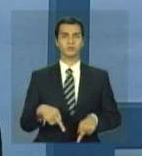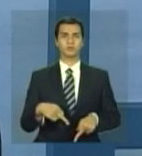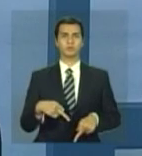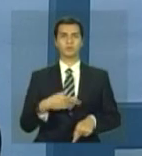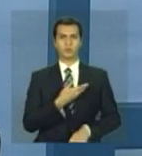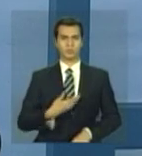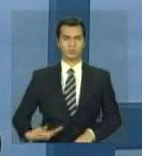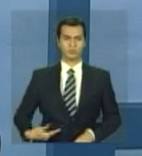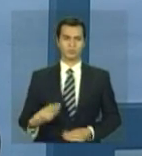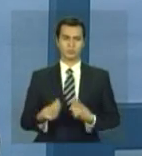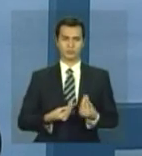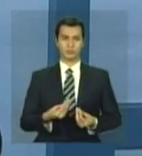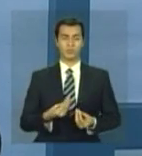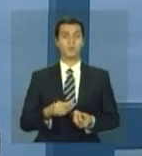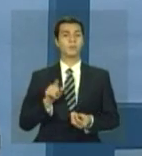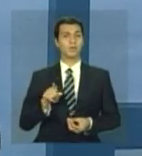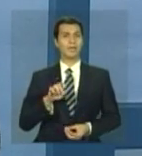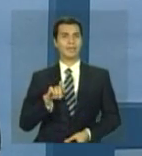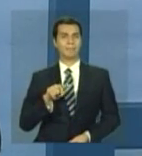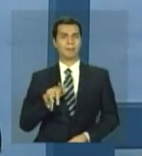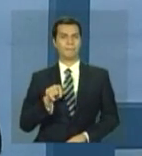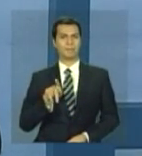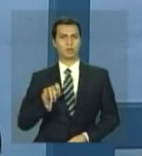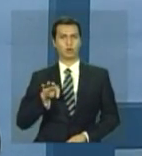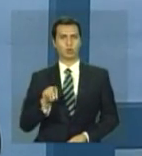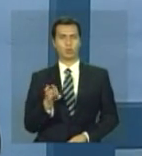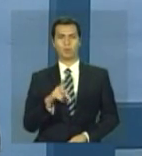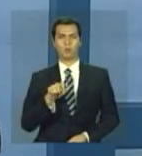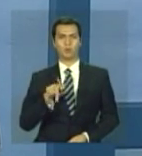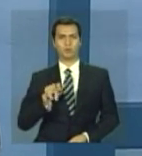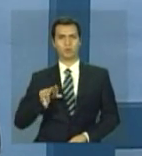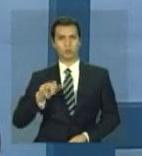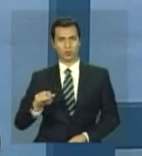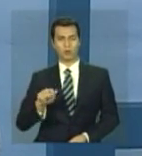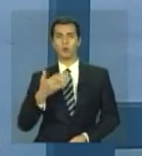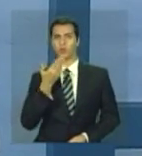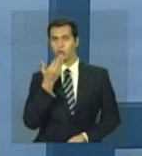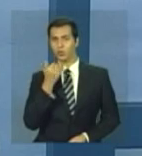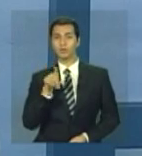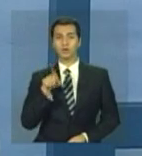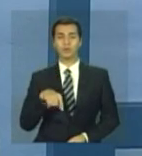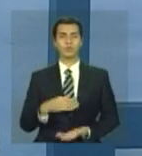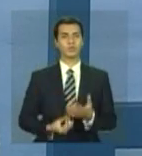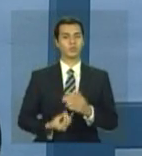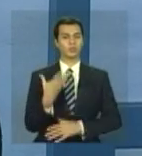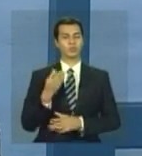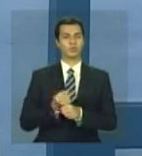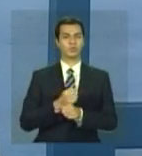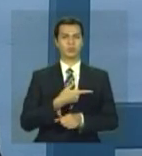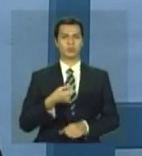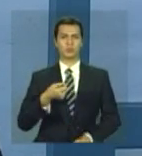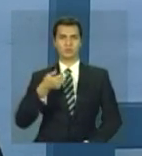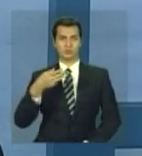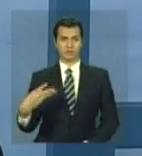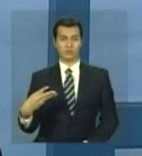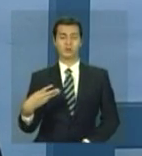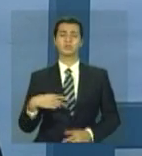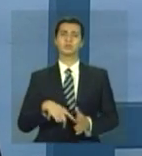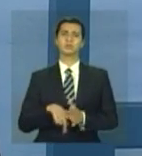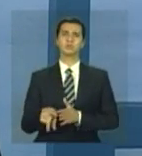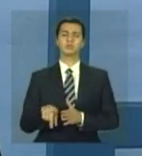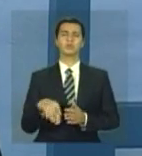nutrição surgiram no ano de 2003 como parte do Fome Zero para garantir o acesso a alimentos de qualidade. Bom, secretária,